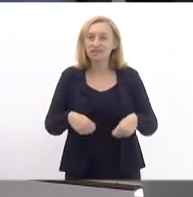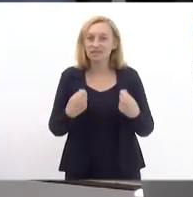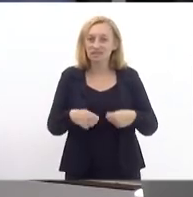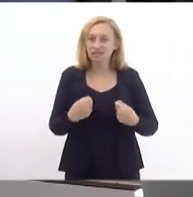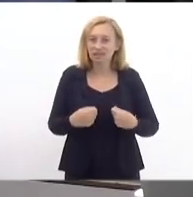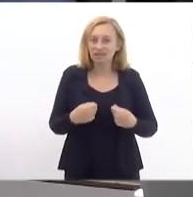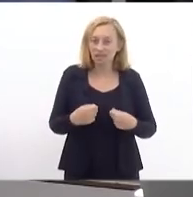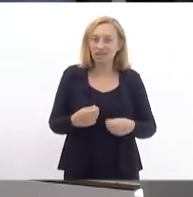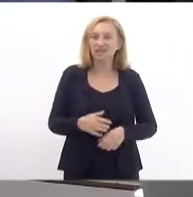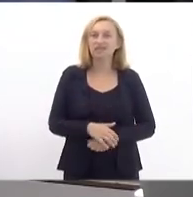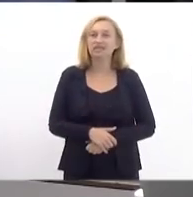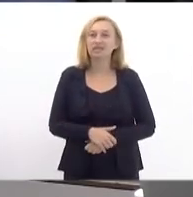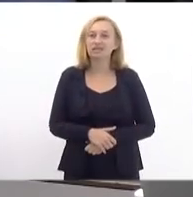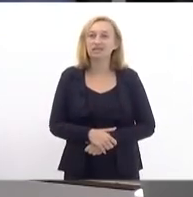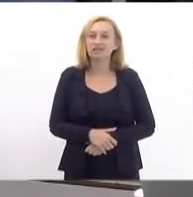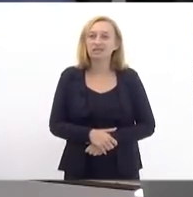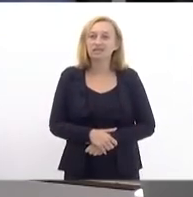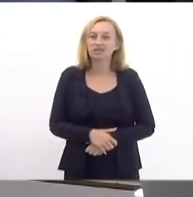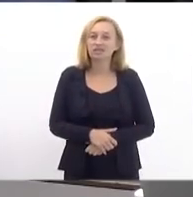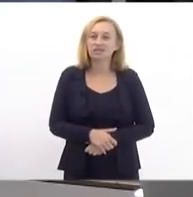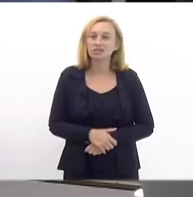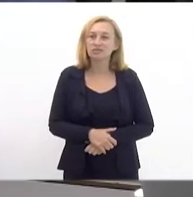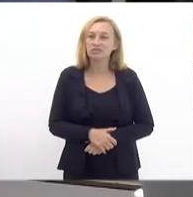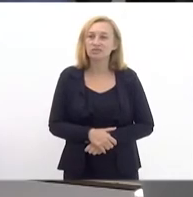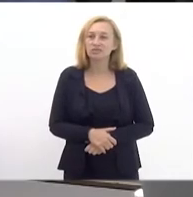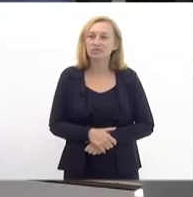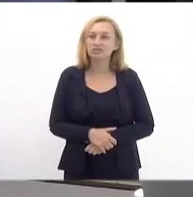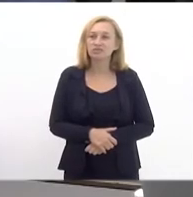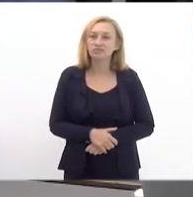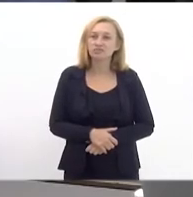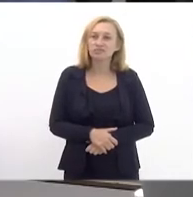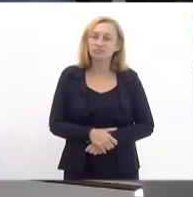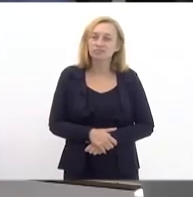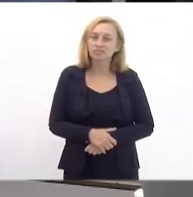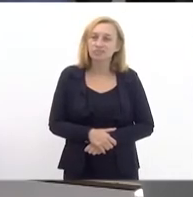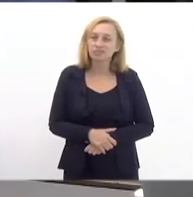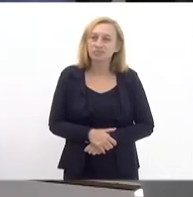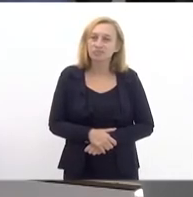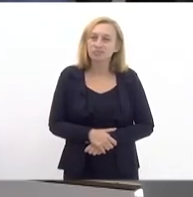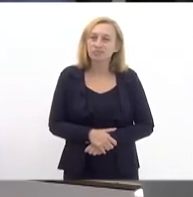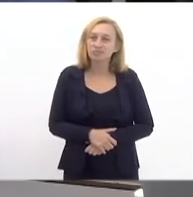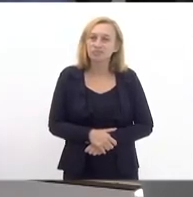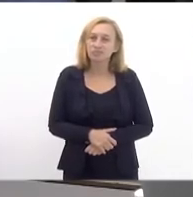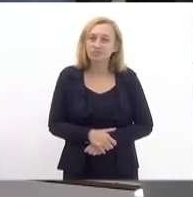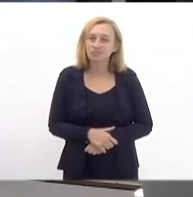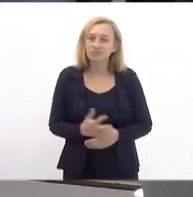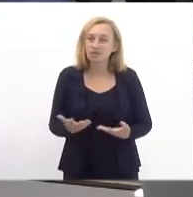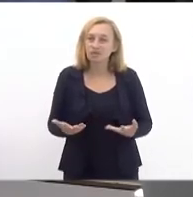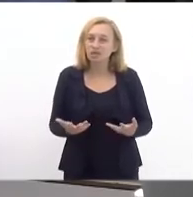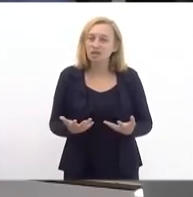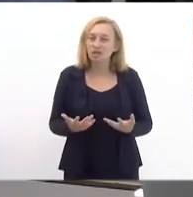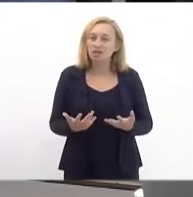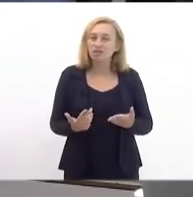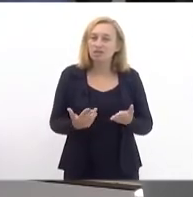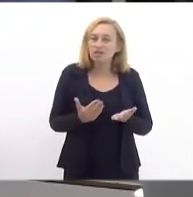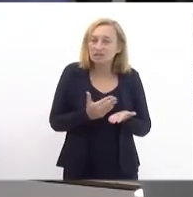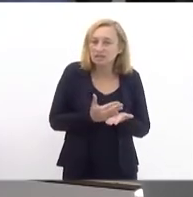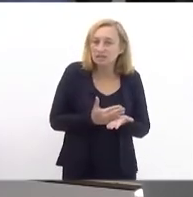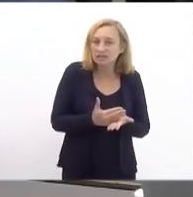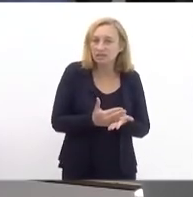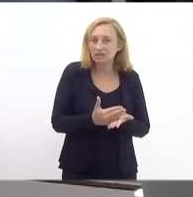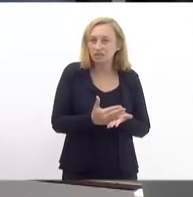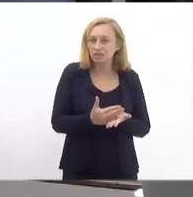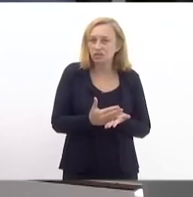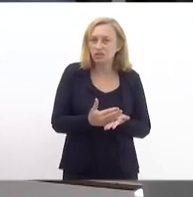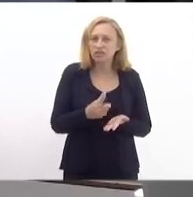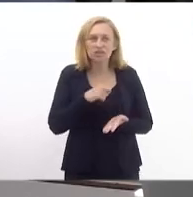revisões extraordinárias. E a revisão extraordinária, ela, na verdade, ela é apenas uma coisa cirúrgica, vamos dizer assim, ou seja, se